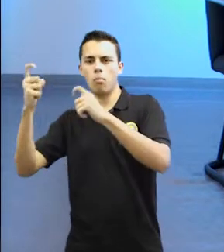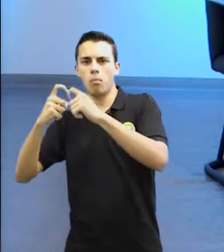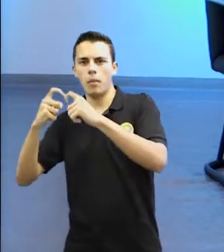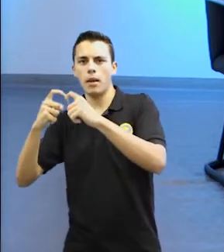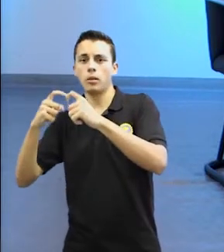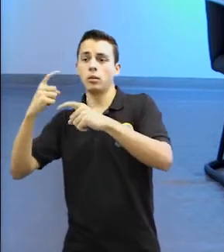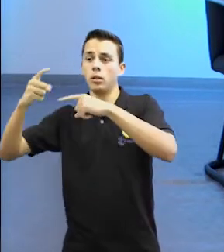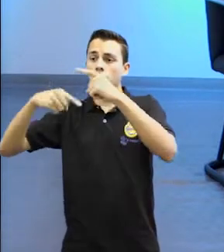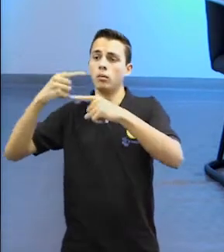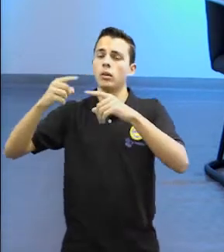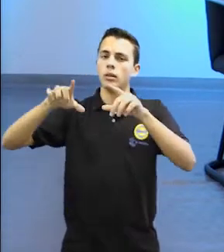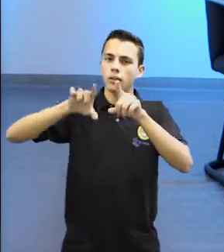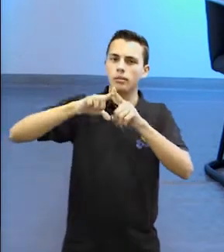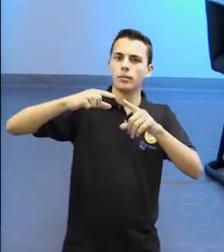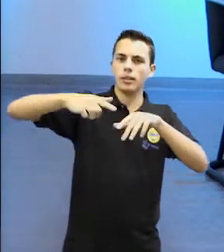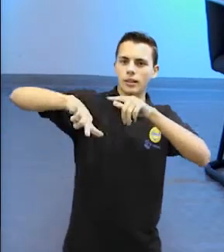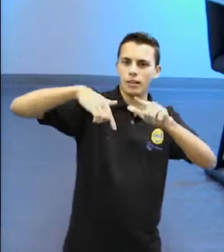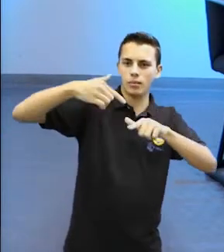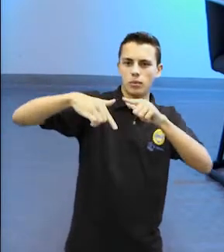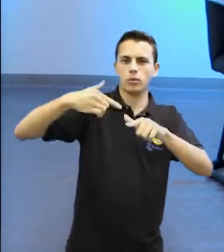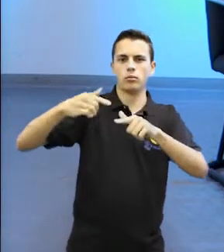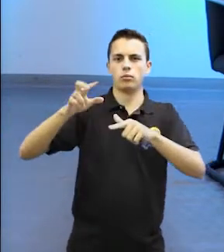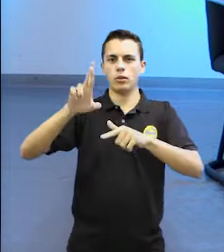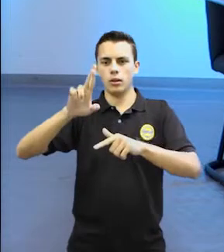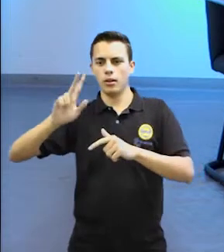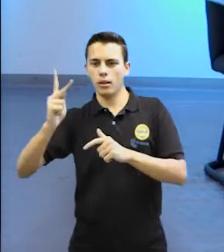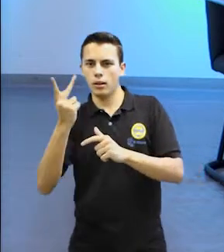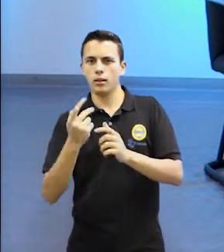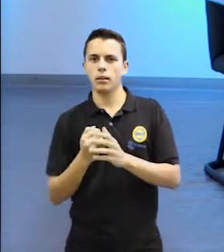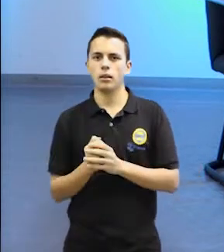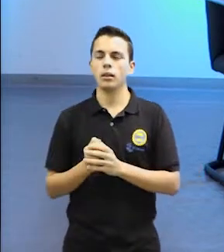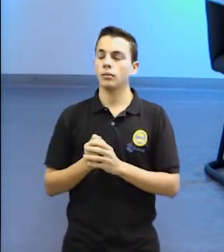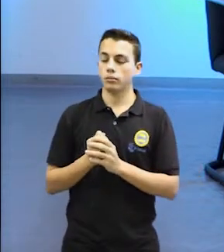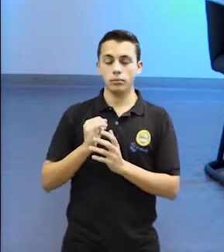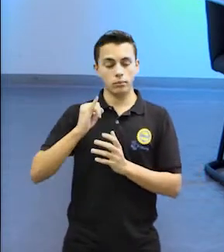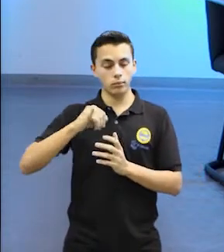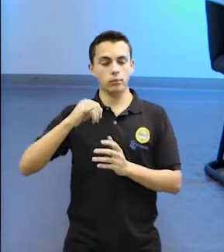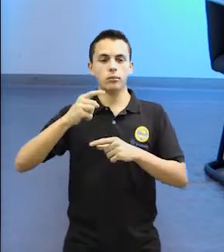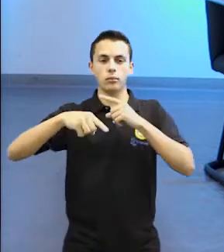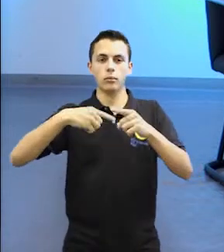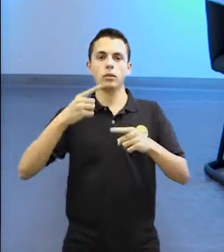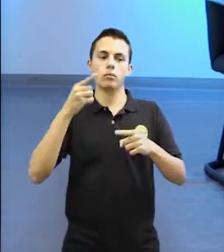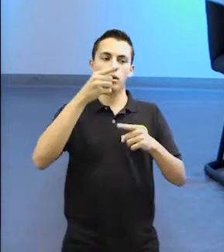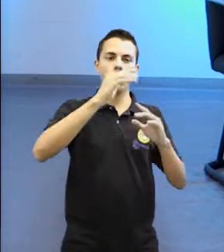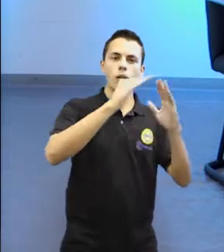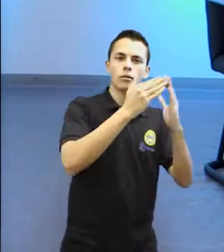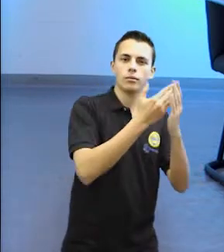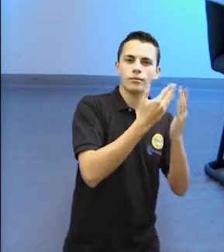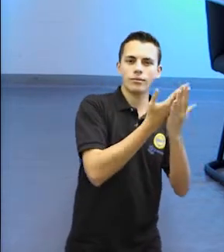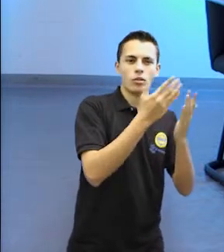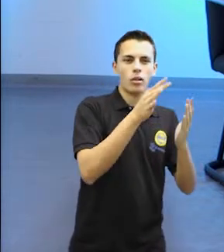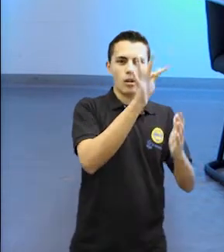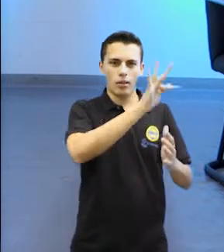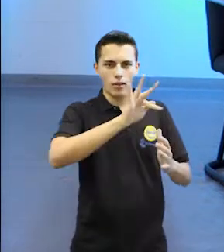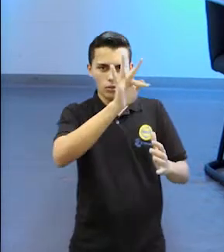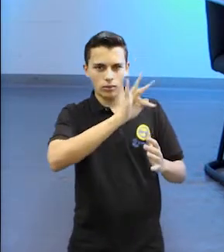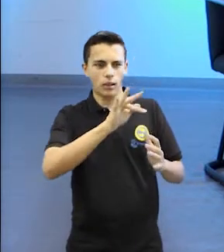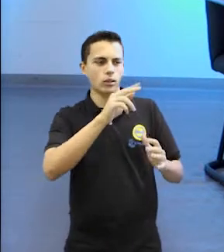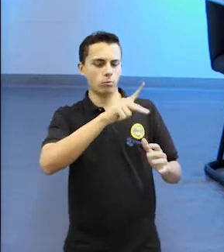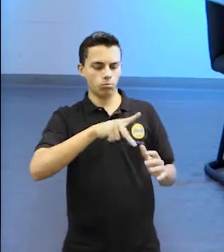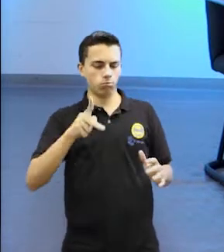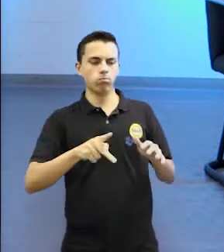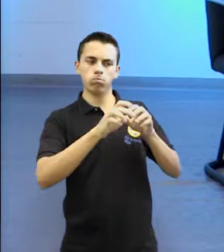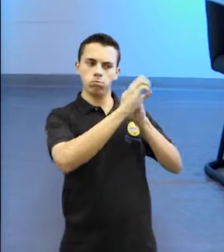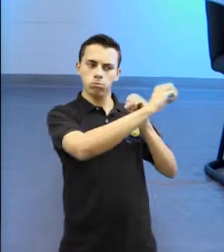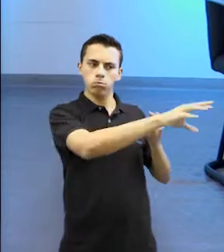Tá. E aí eu acabei indo para a academia, né? Fiquei 15 anos como professor universitário. Olha